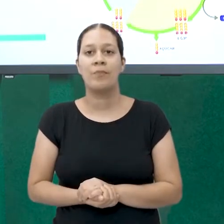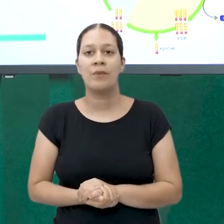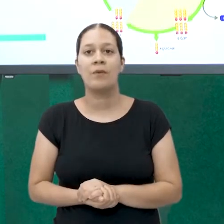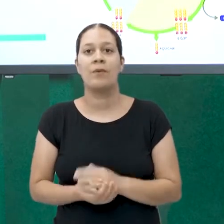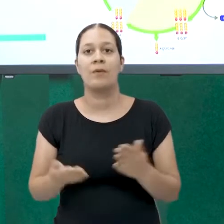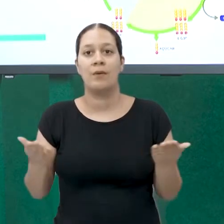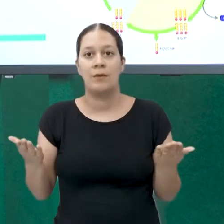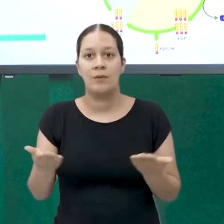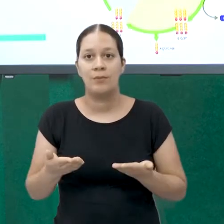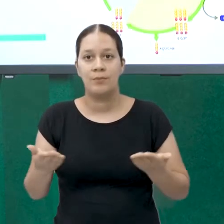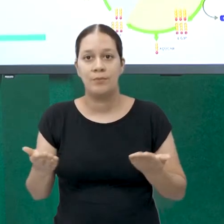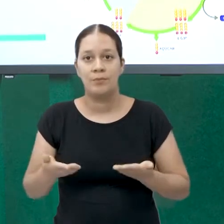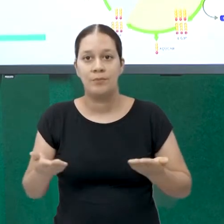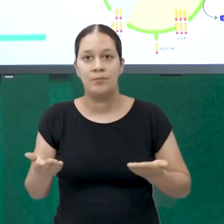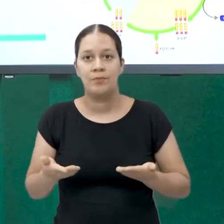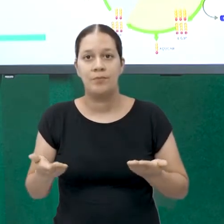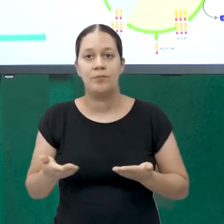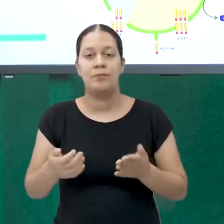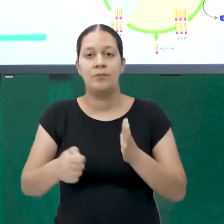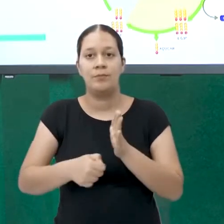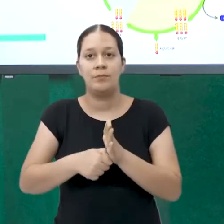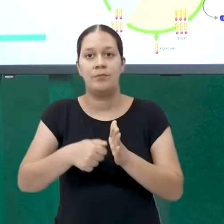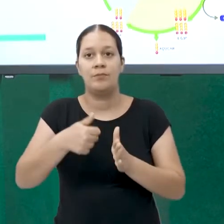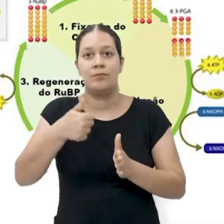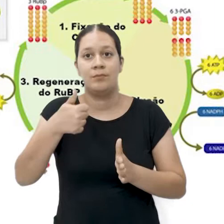Tá bom? Então vamos lá.